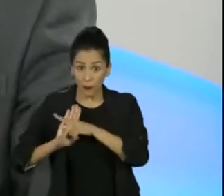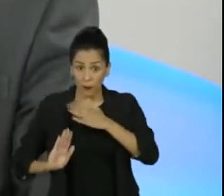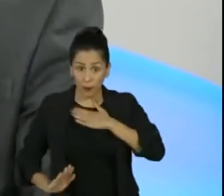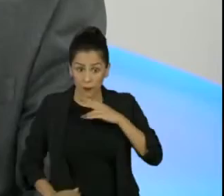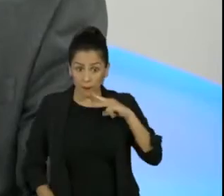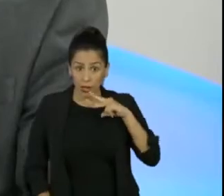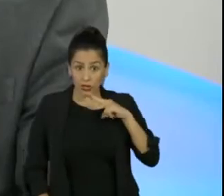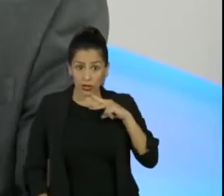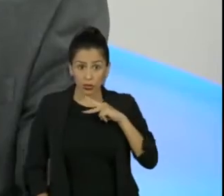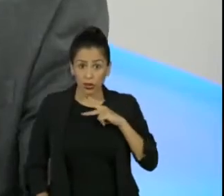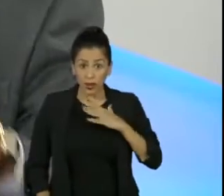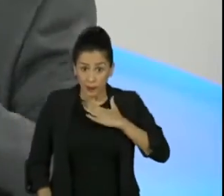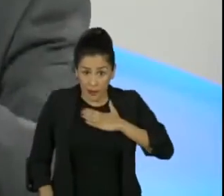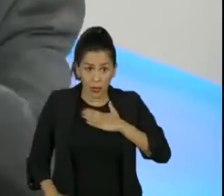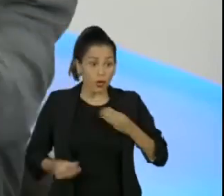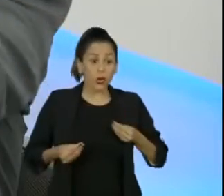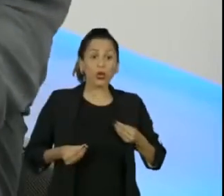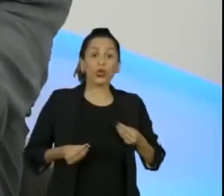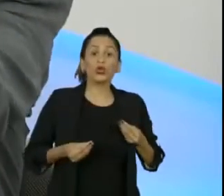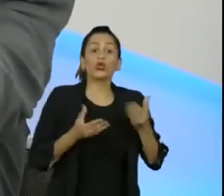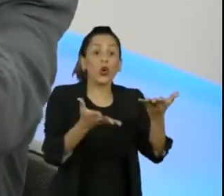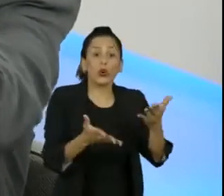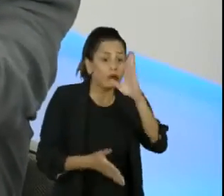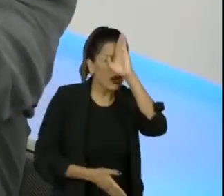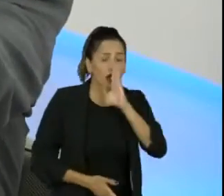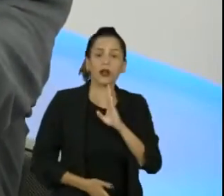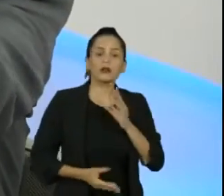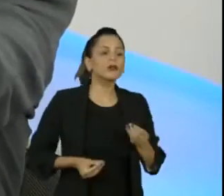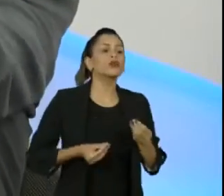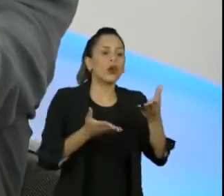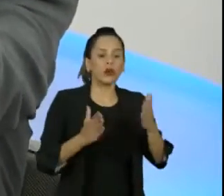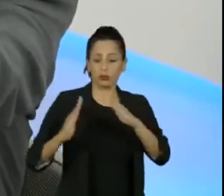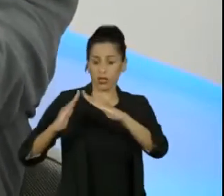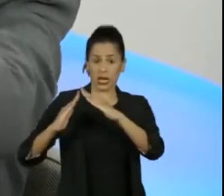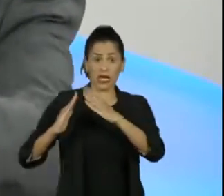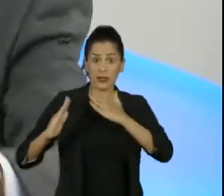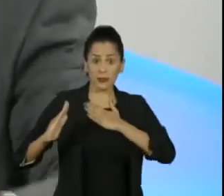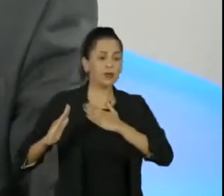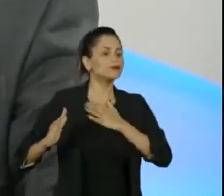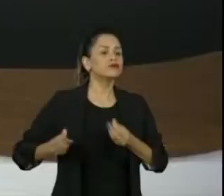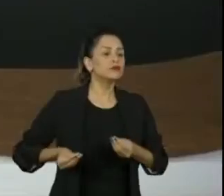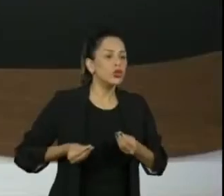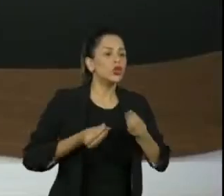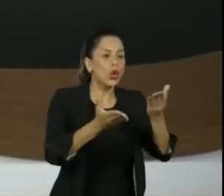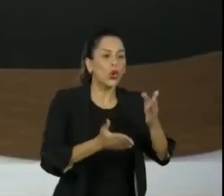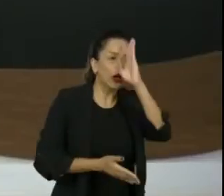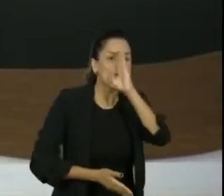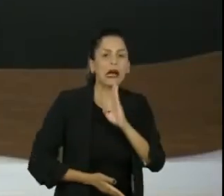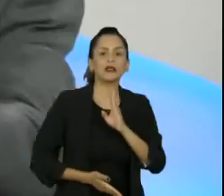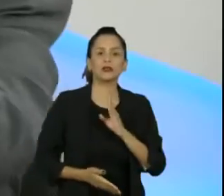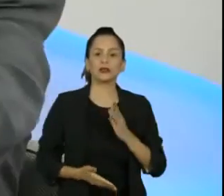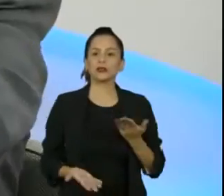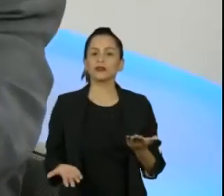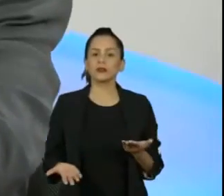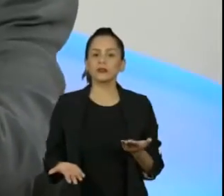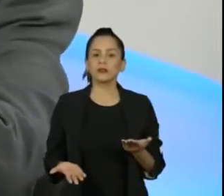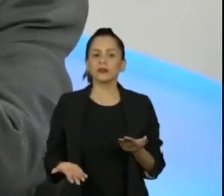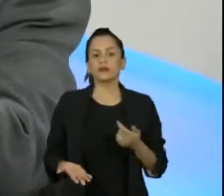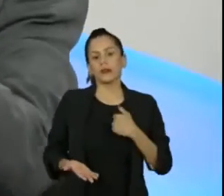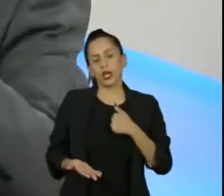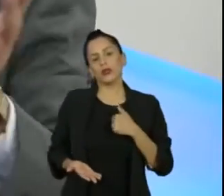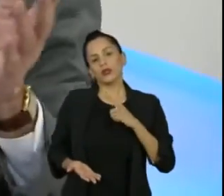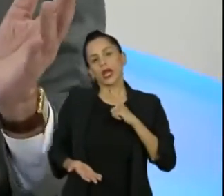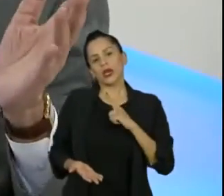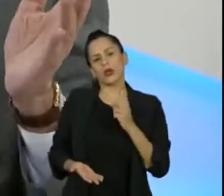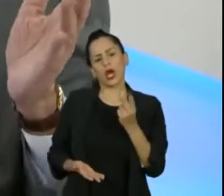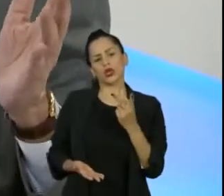prefeitura. Eu dou de graça. Falo, está aqui o imóvel de presente para a prefeitura. Não são seus. Eu tenho 12% em um,